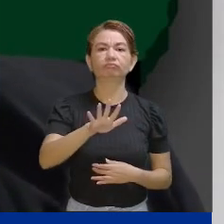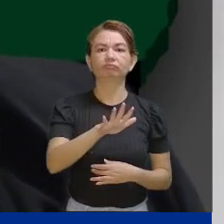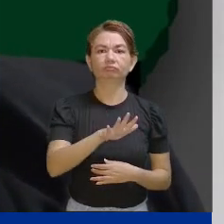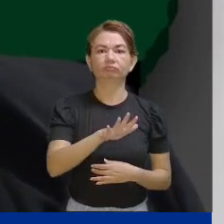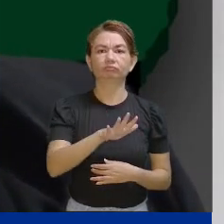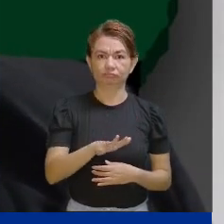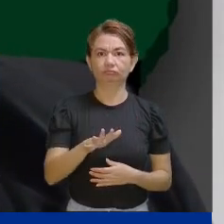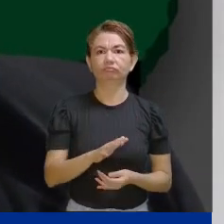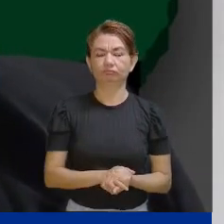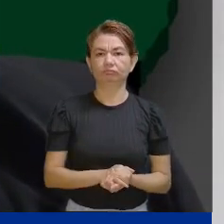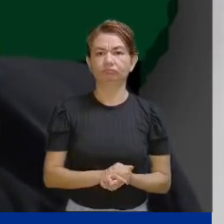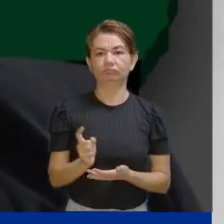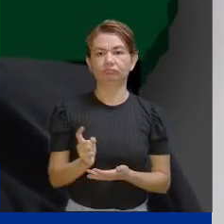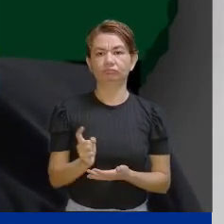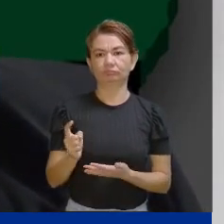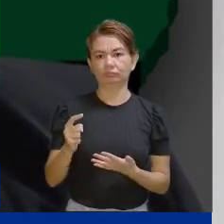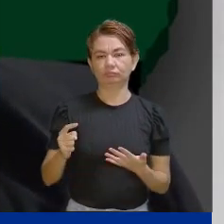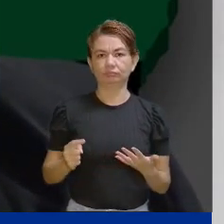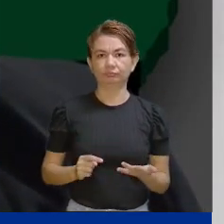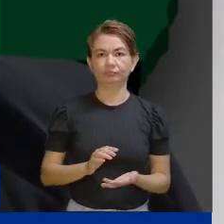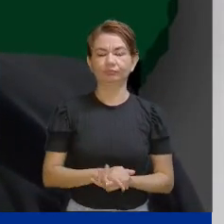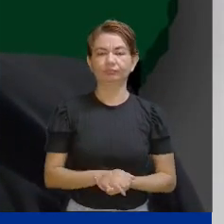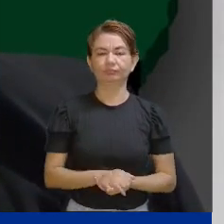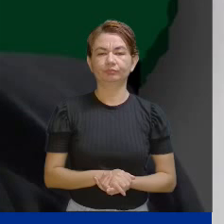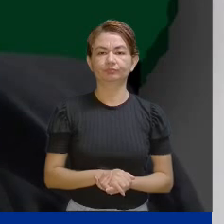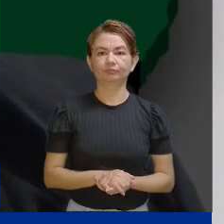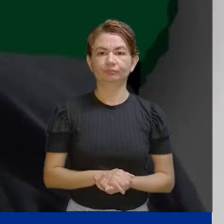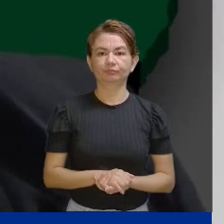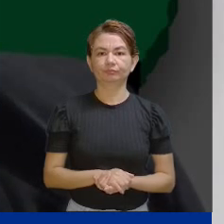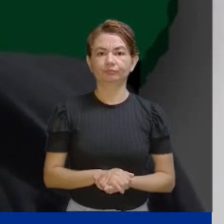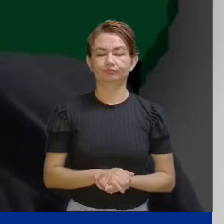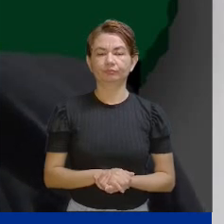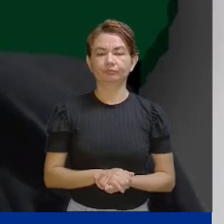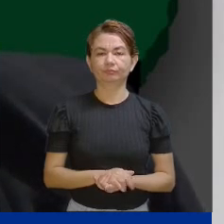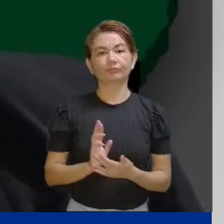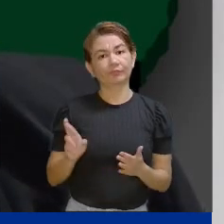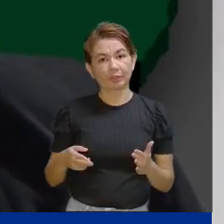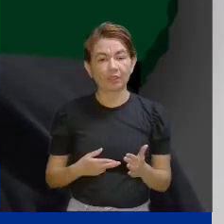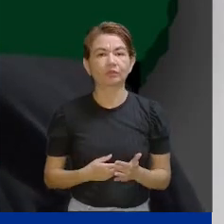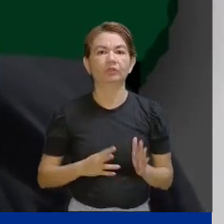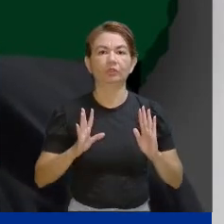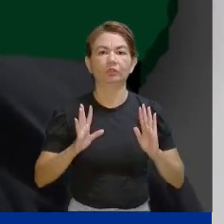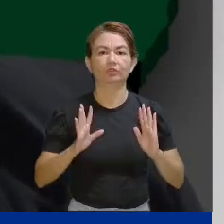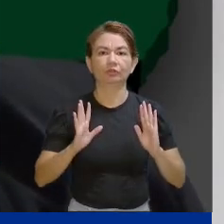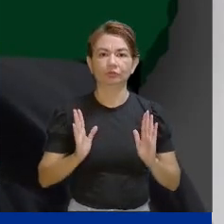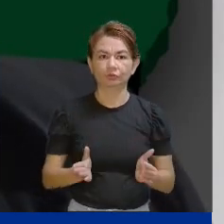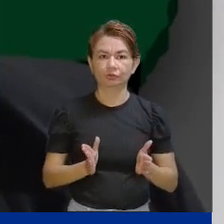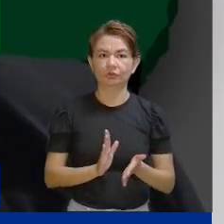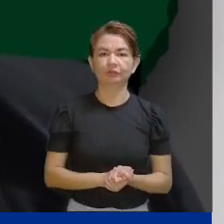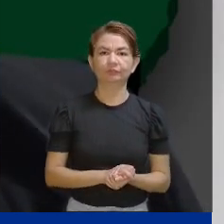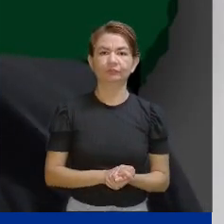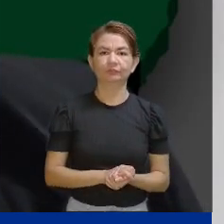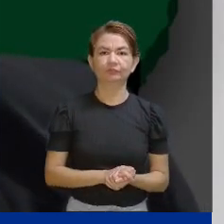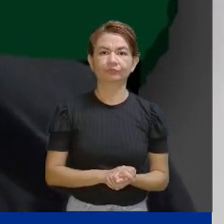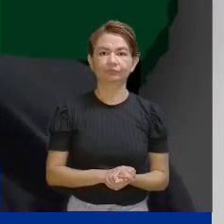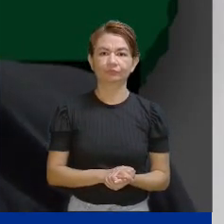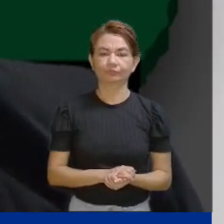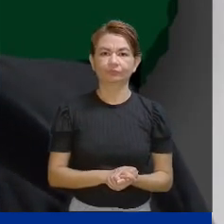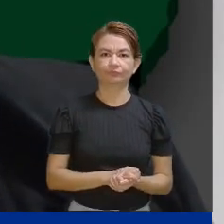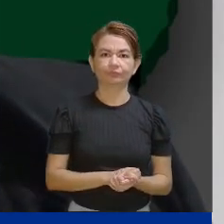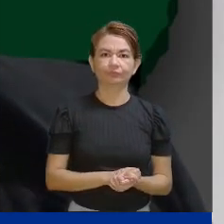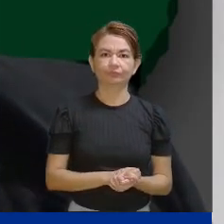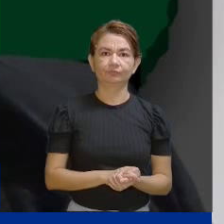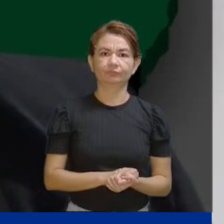os precedentes citados, como muito bem relatou a ilustre relatora, já consolida os precedentes desta